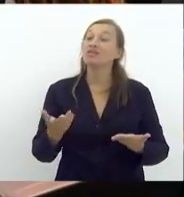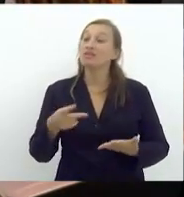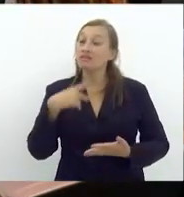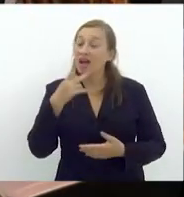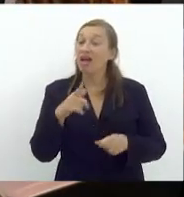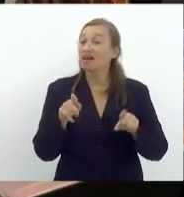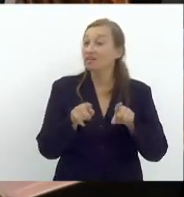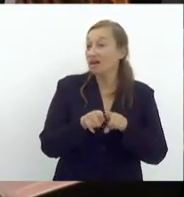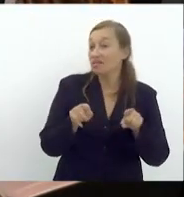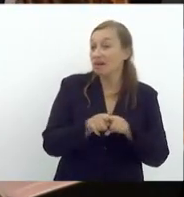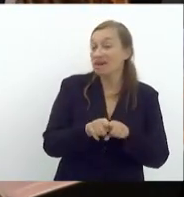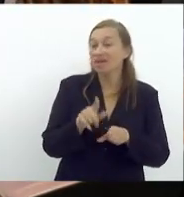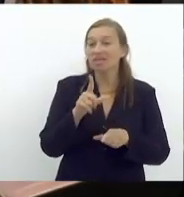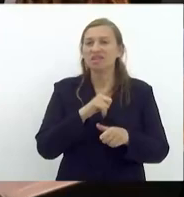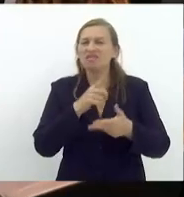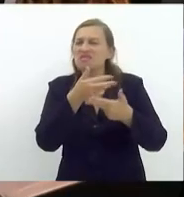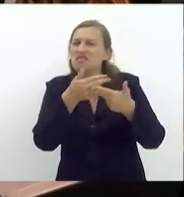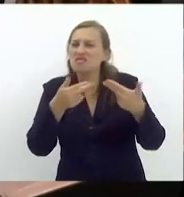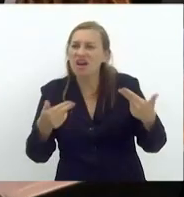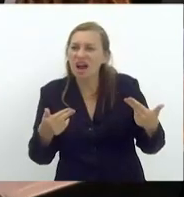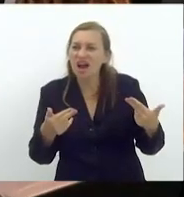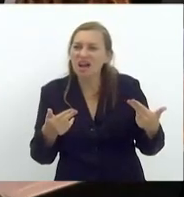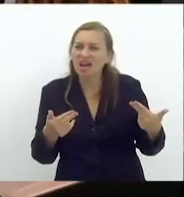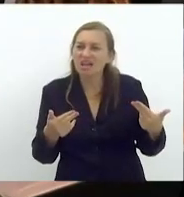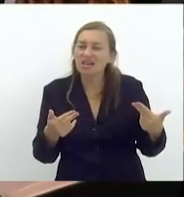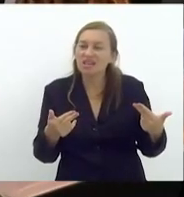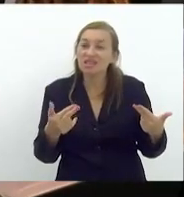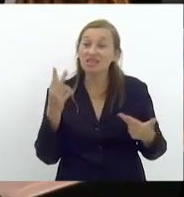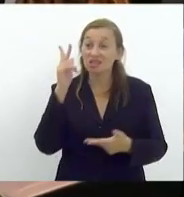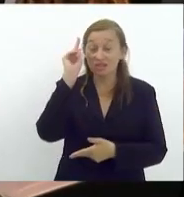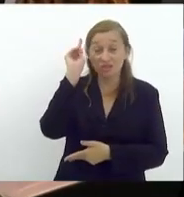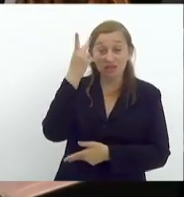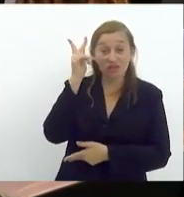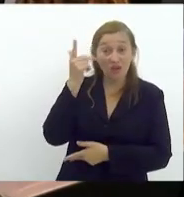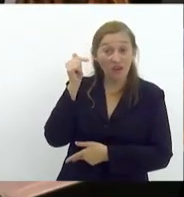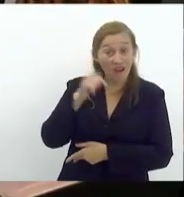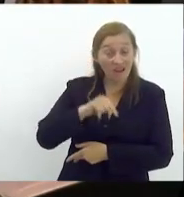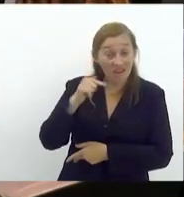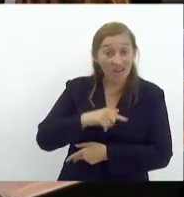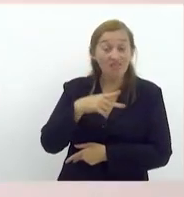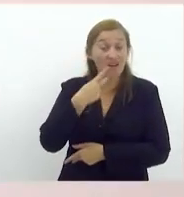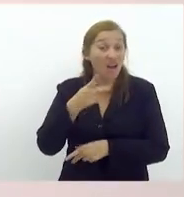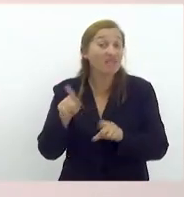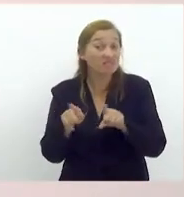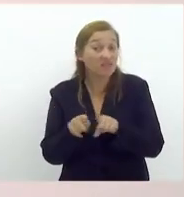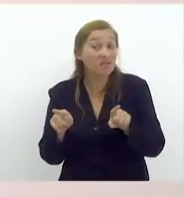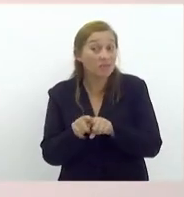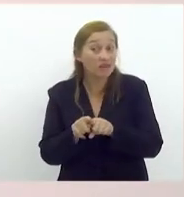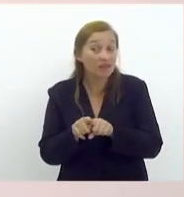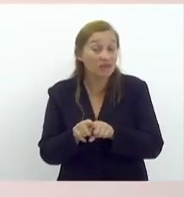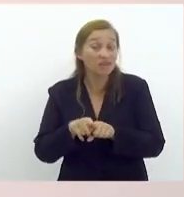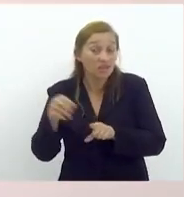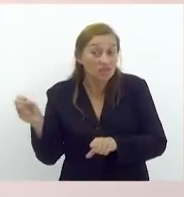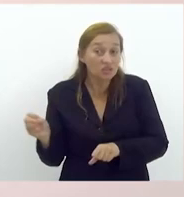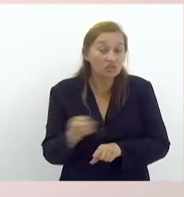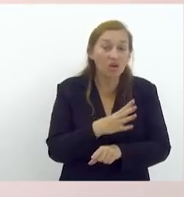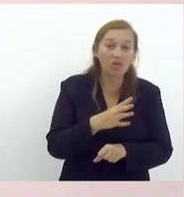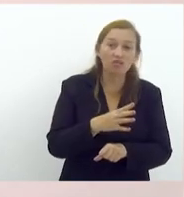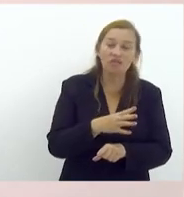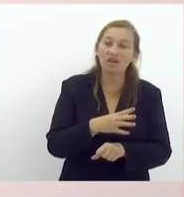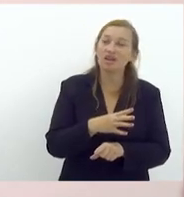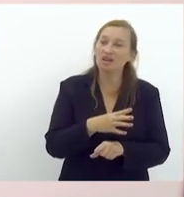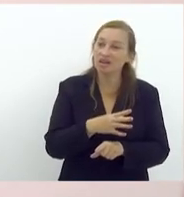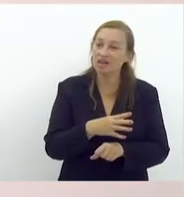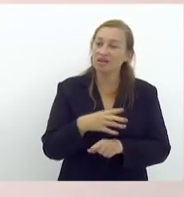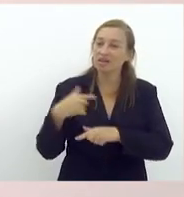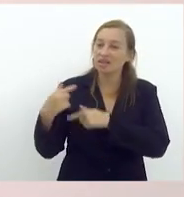né a gente teve tanta angeliques E ainda vai ter mais aqui mas falar também dessa Nova Era dessa nova geração do hip hop